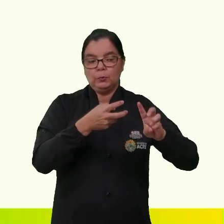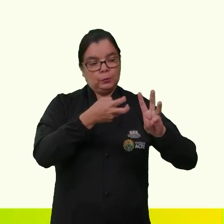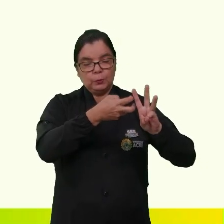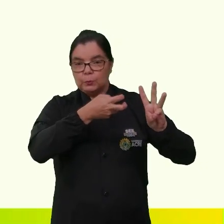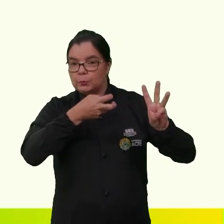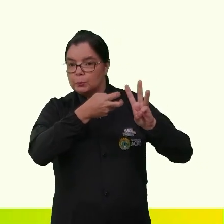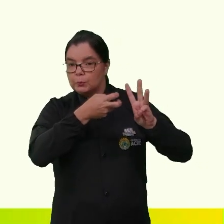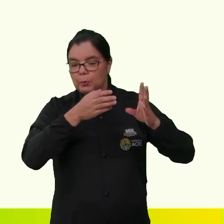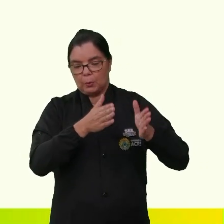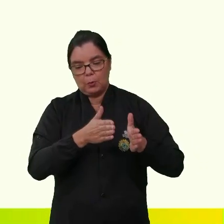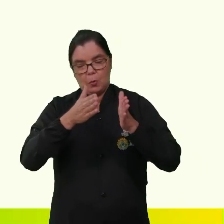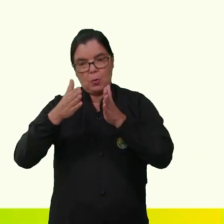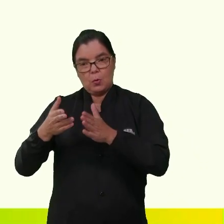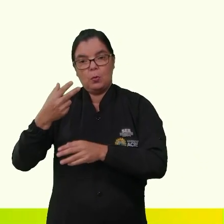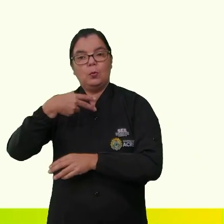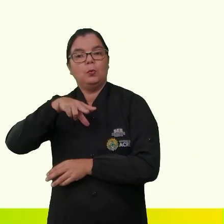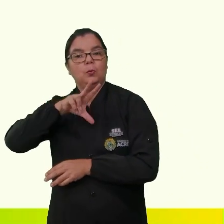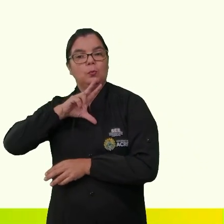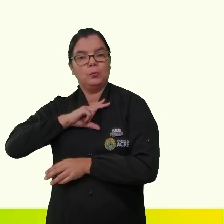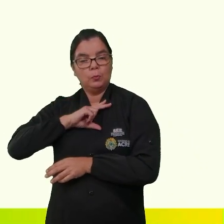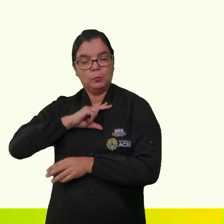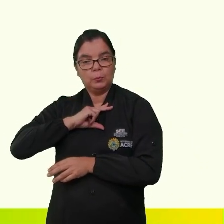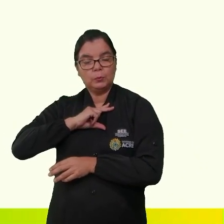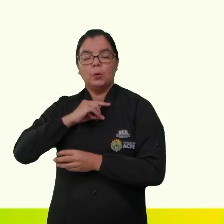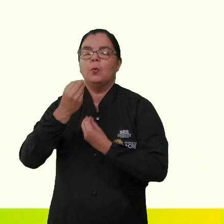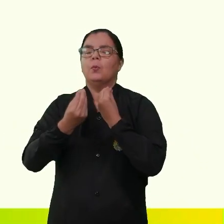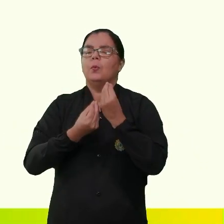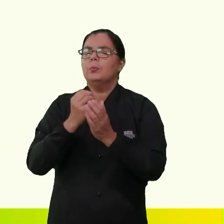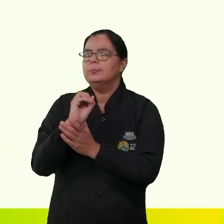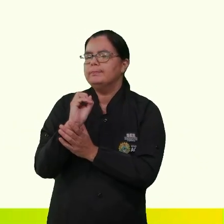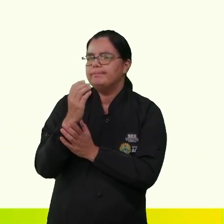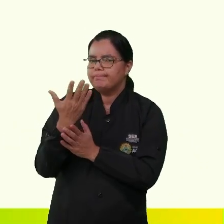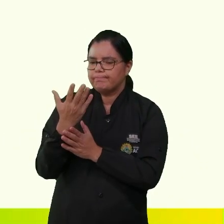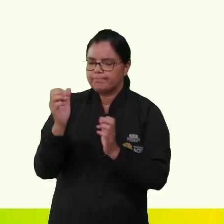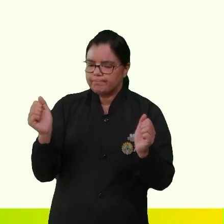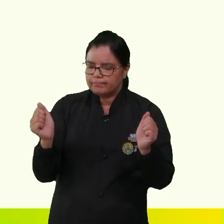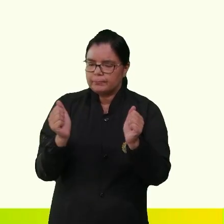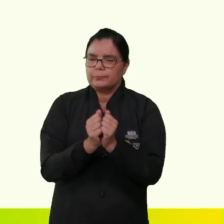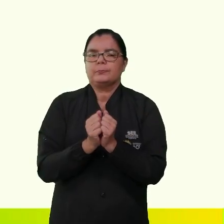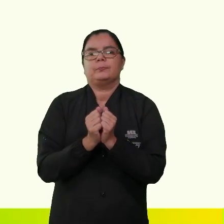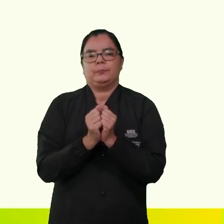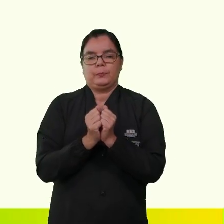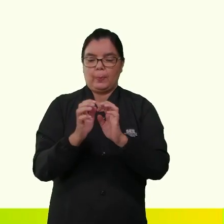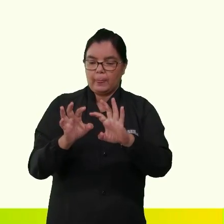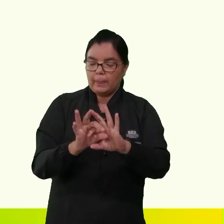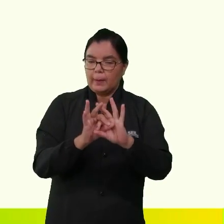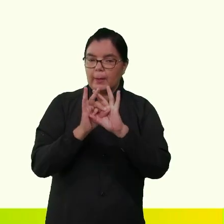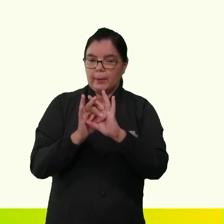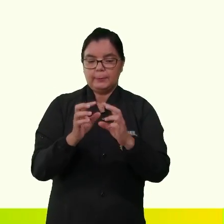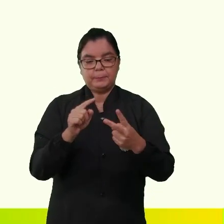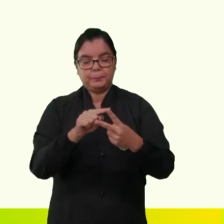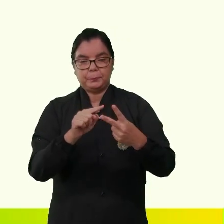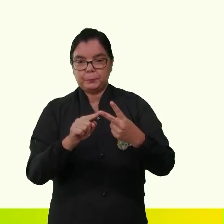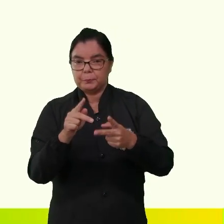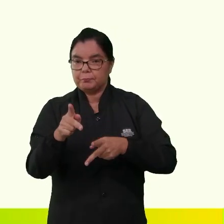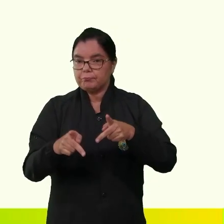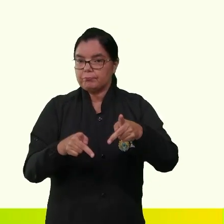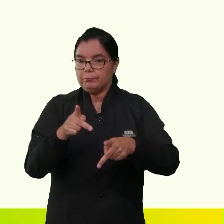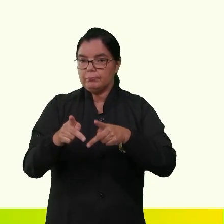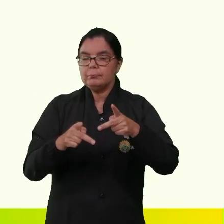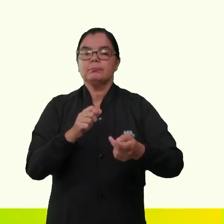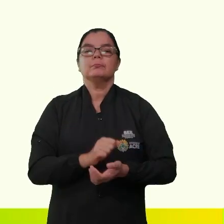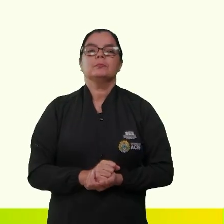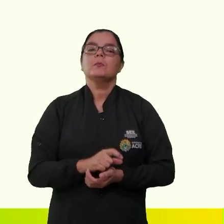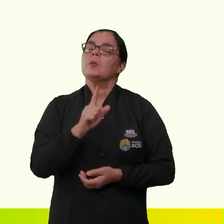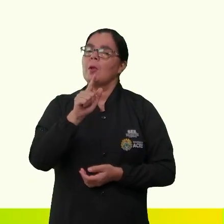originários ali e os portugueses. Como é que ocorre essa junção, essa união entre esses dois povos, tá? Então, essa